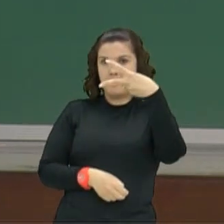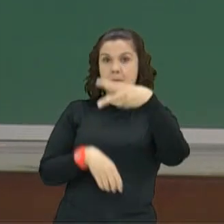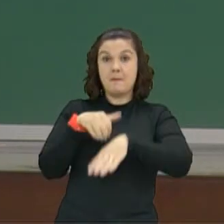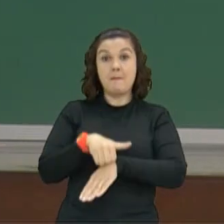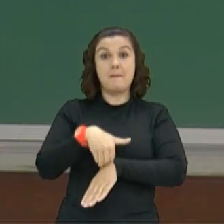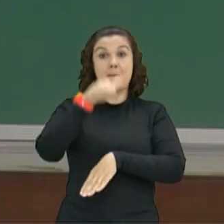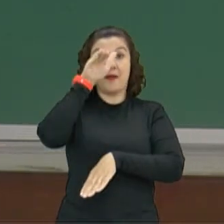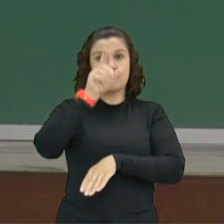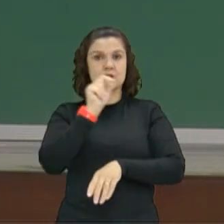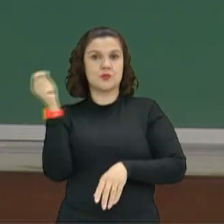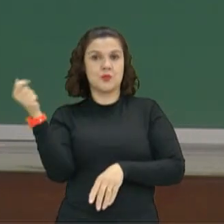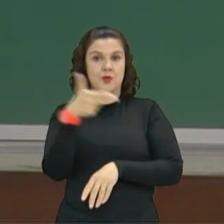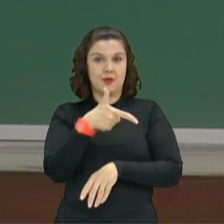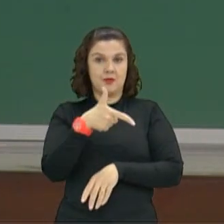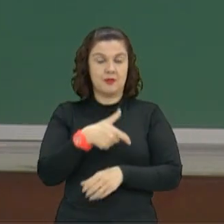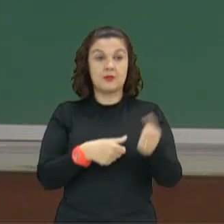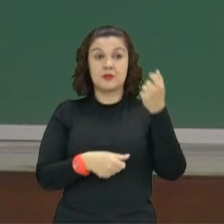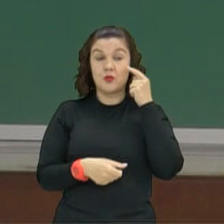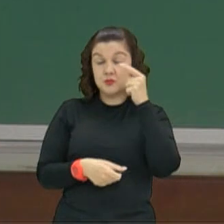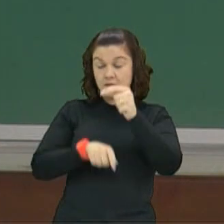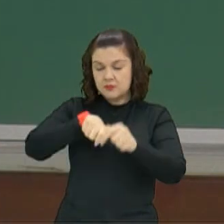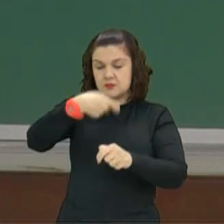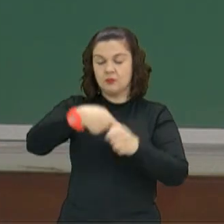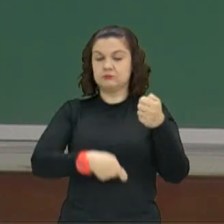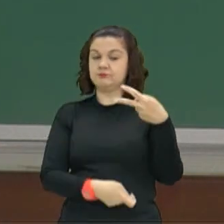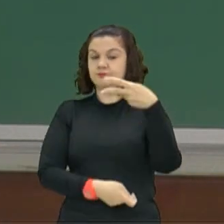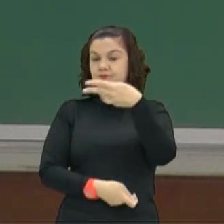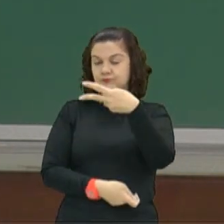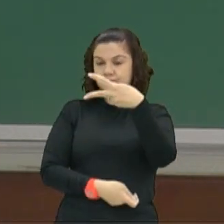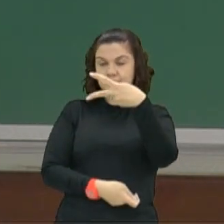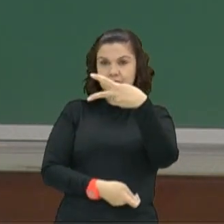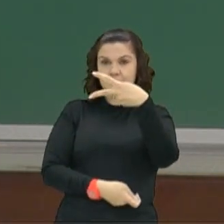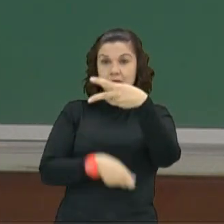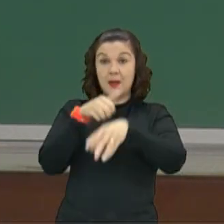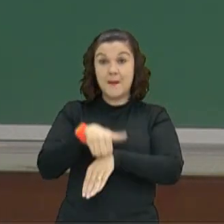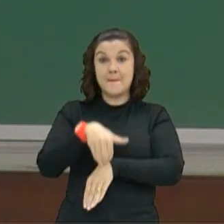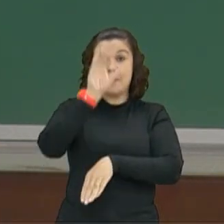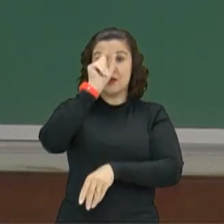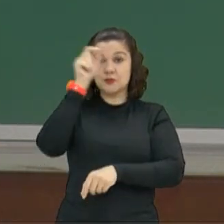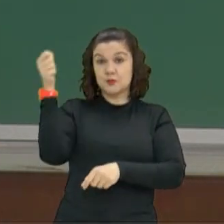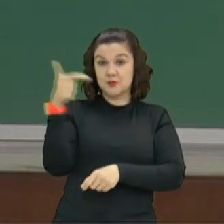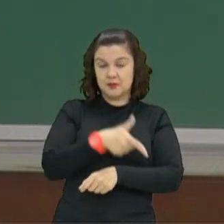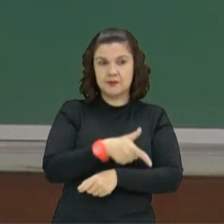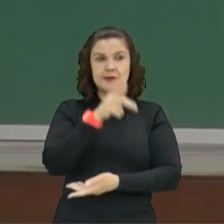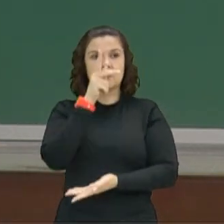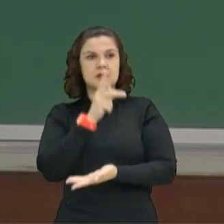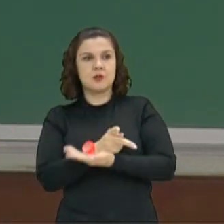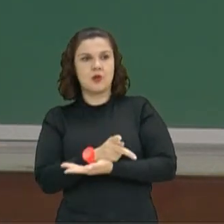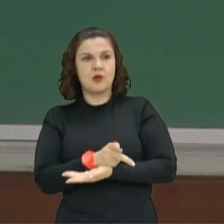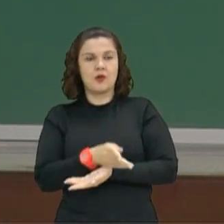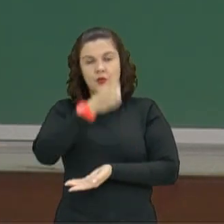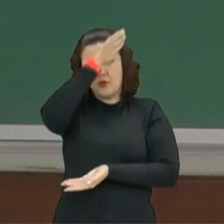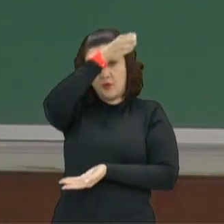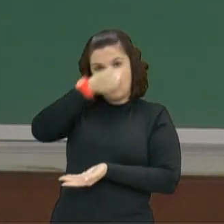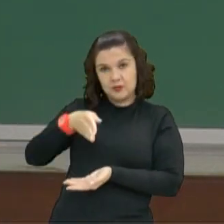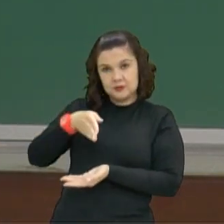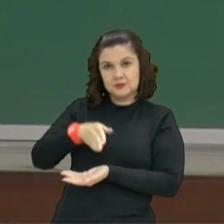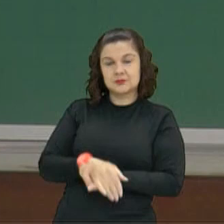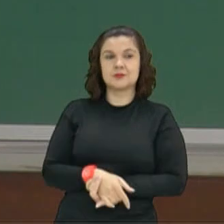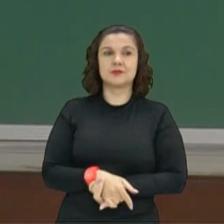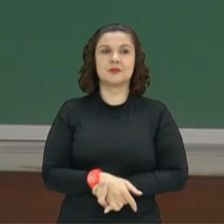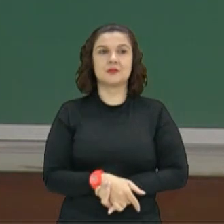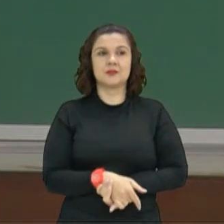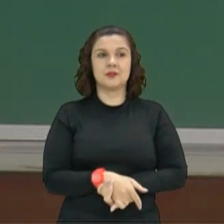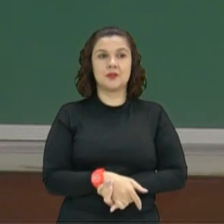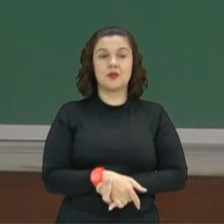que, tá? Então, quando tenho aqui, ó, se você quiser, para você gravar isso, você corta aqui, ó, né? Faz o